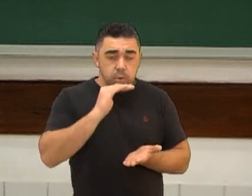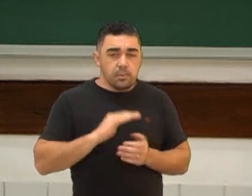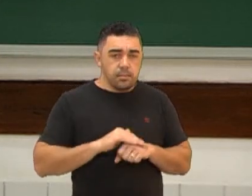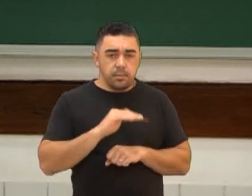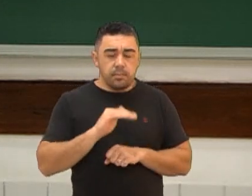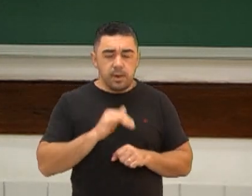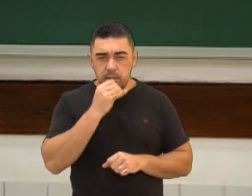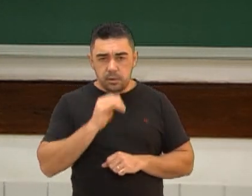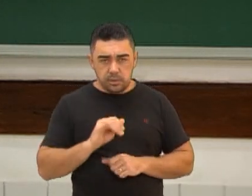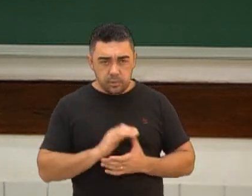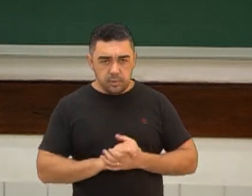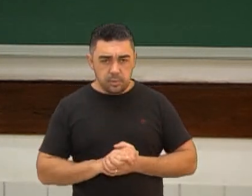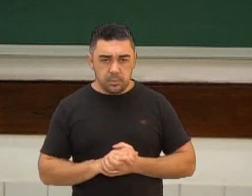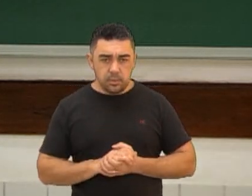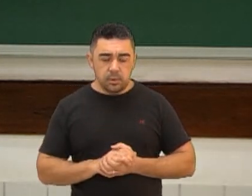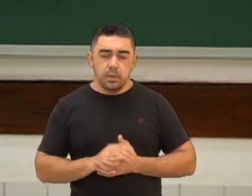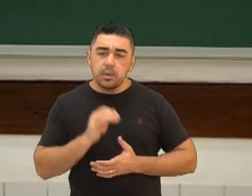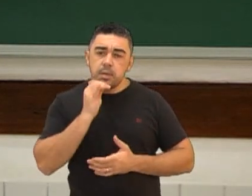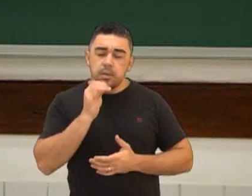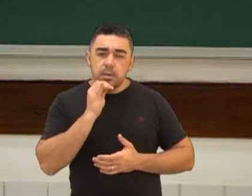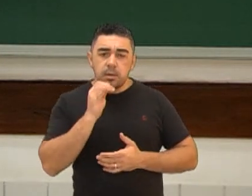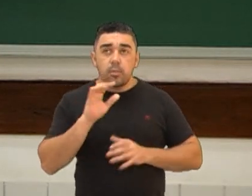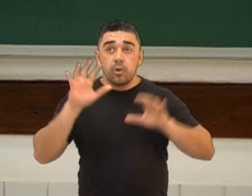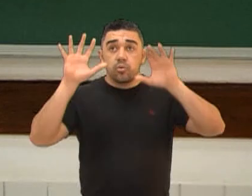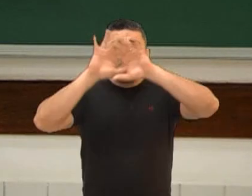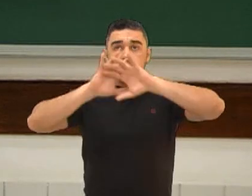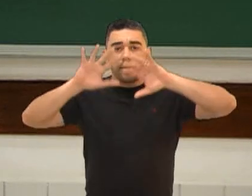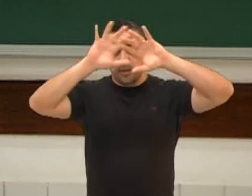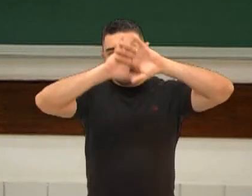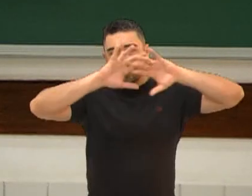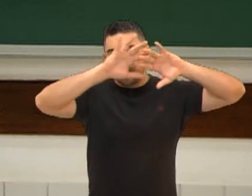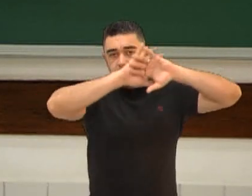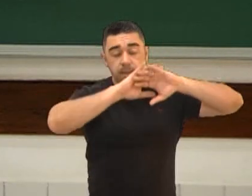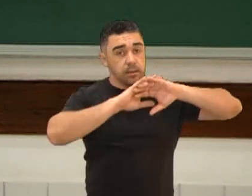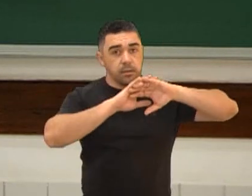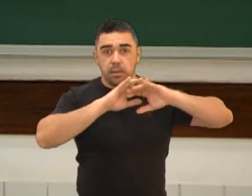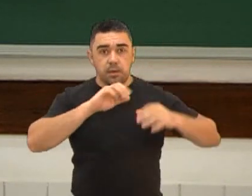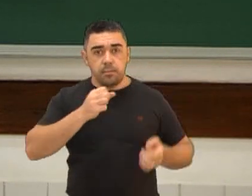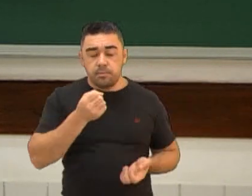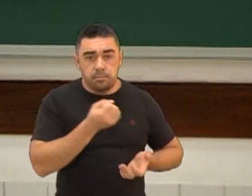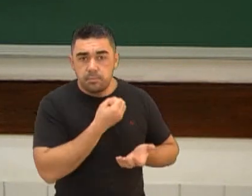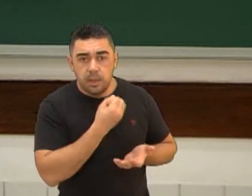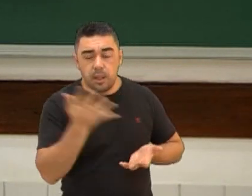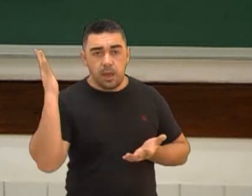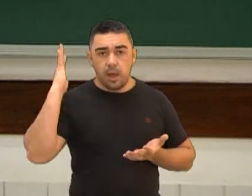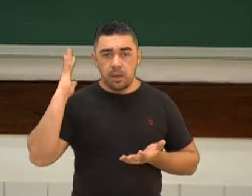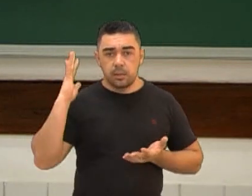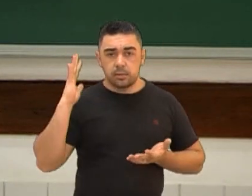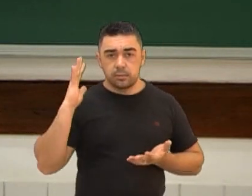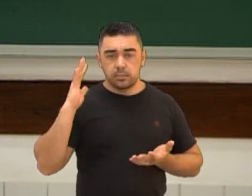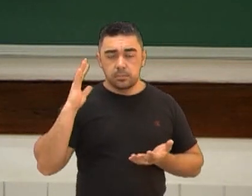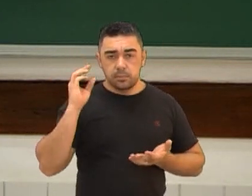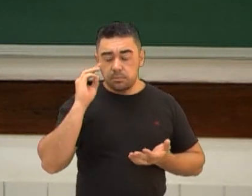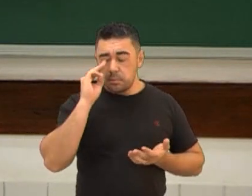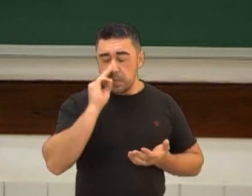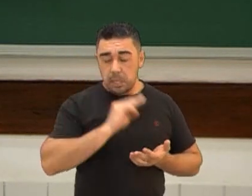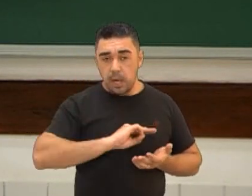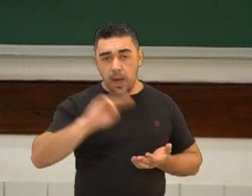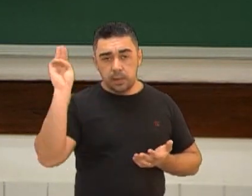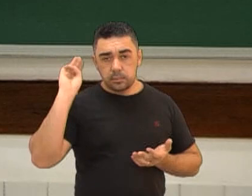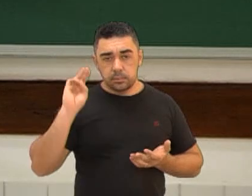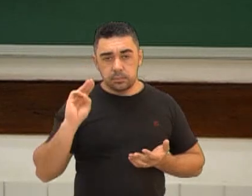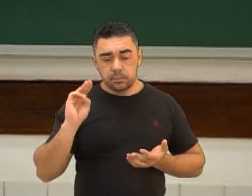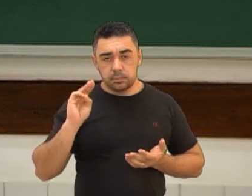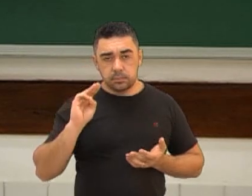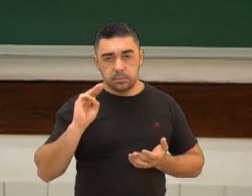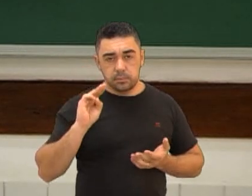ele vai acumular. Por exemplo, a capacitância de uma nuvem, que são milhares de volts, que são concentrados nas nuvens